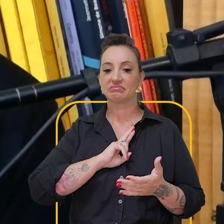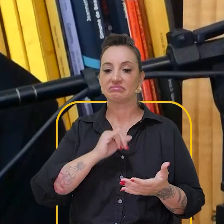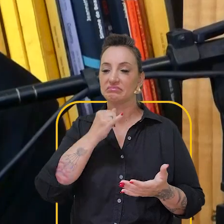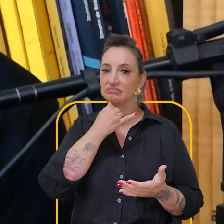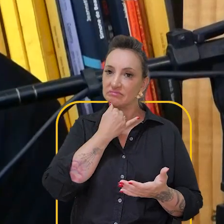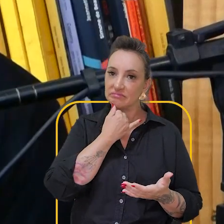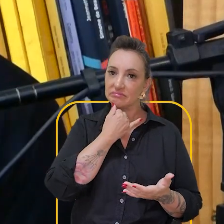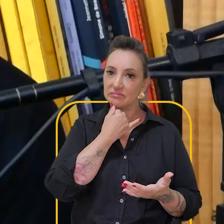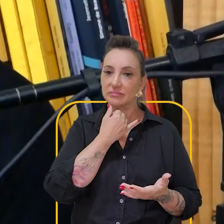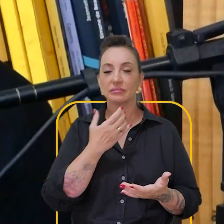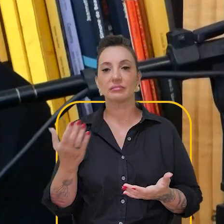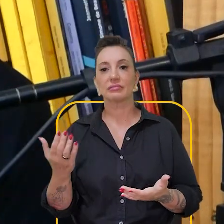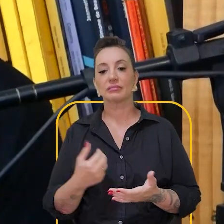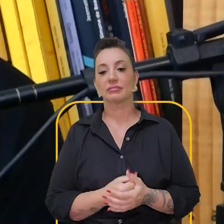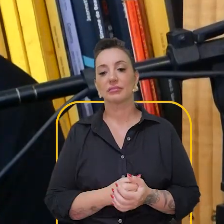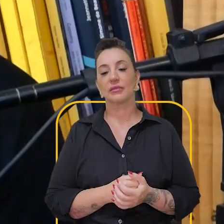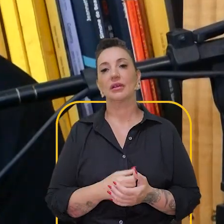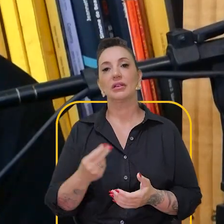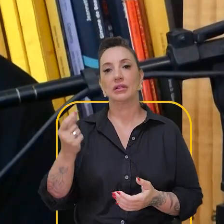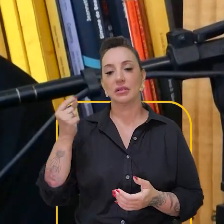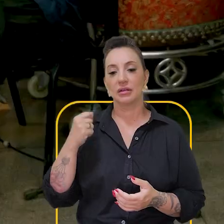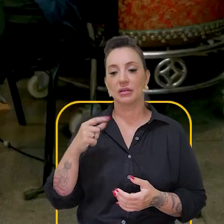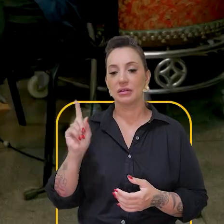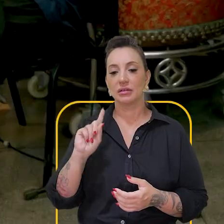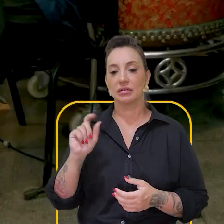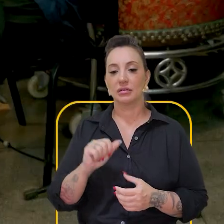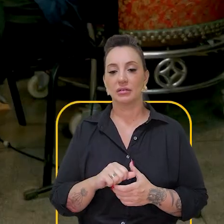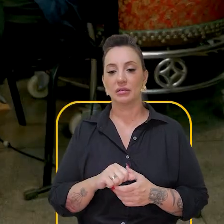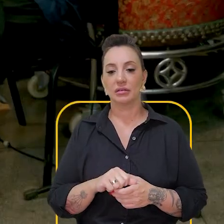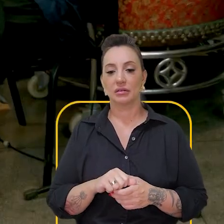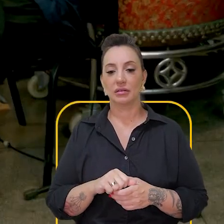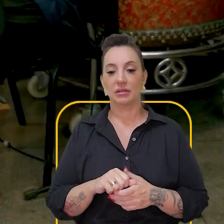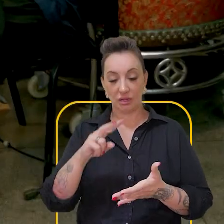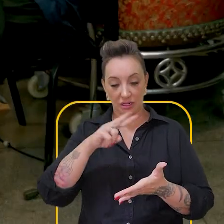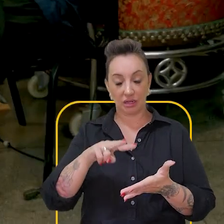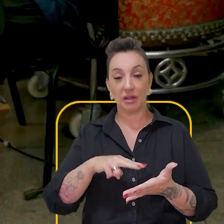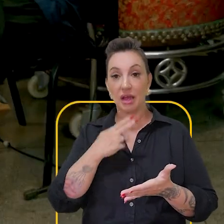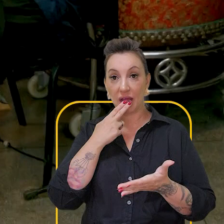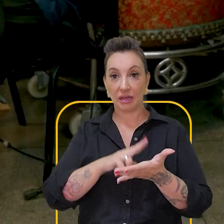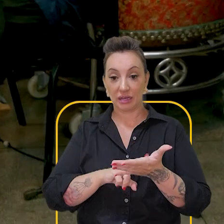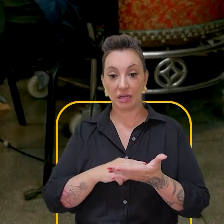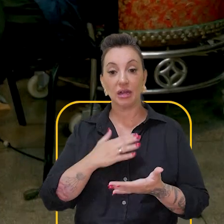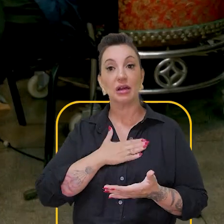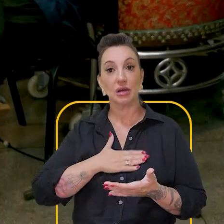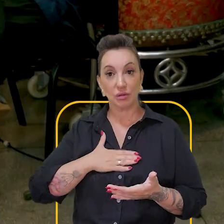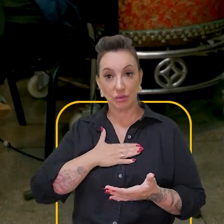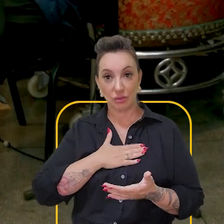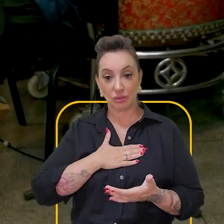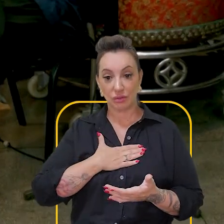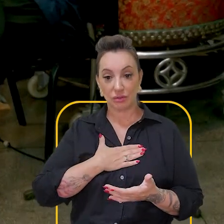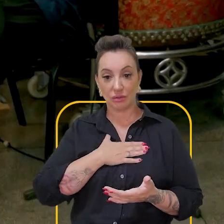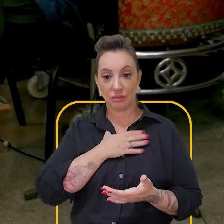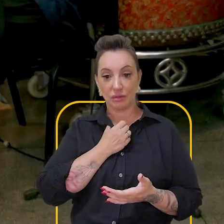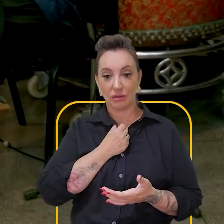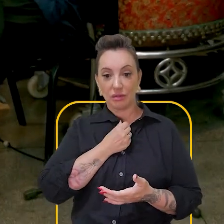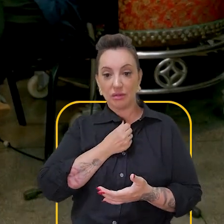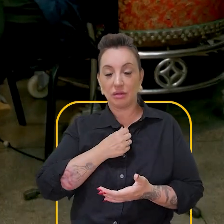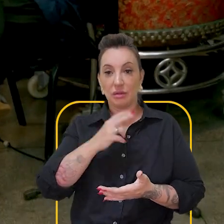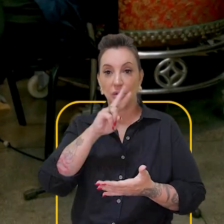ele gostou tanto da sua carta que ele leu ela pros alunos na aula aí eu fiquei assim falei nossa né Falei